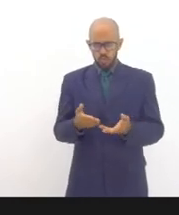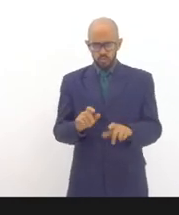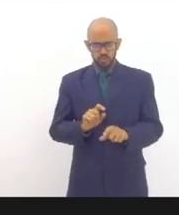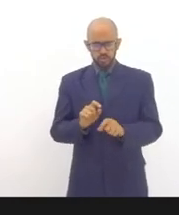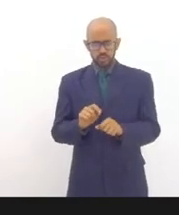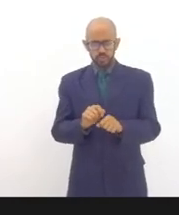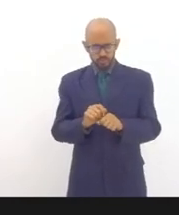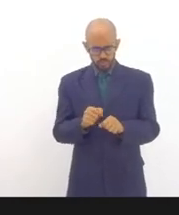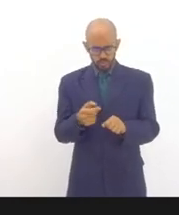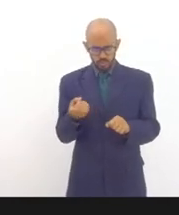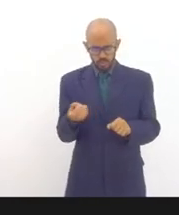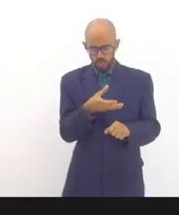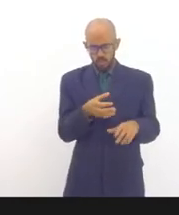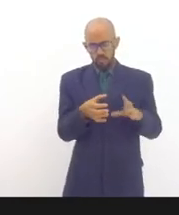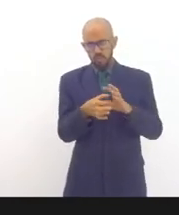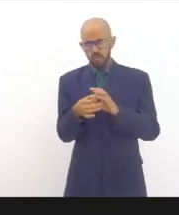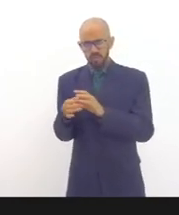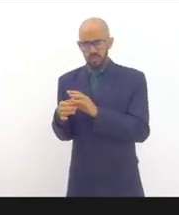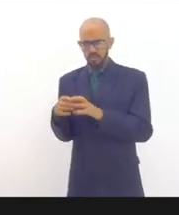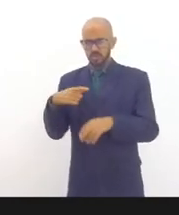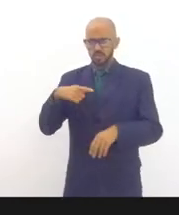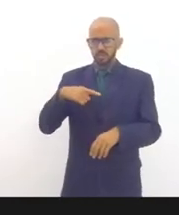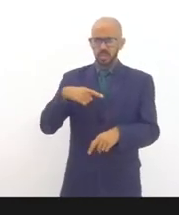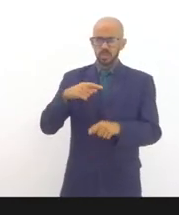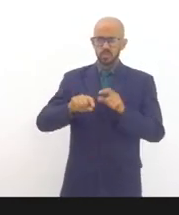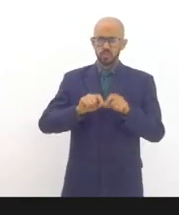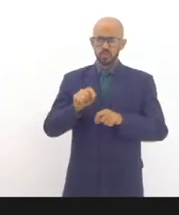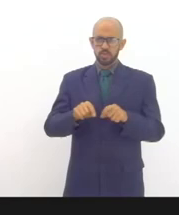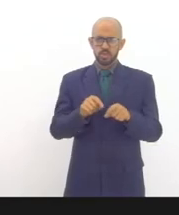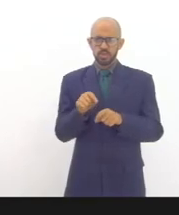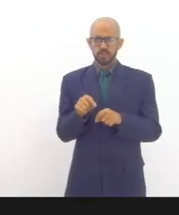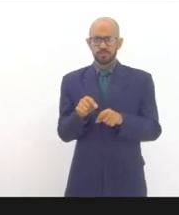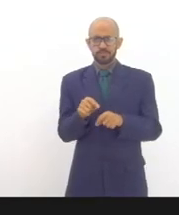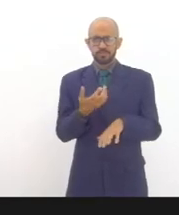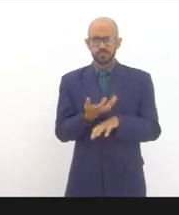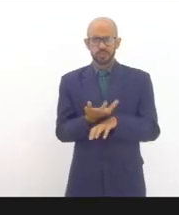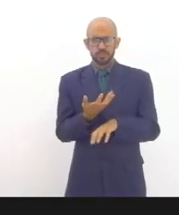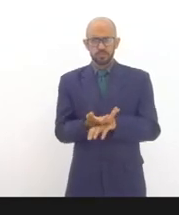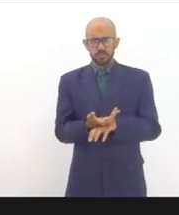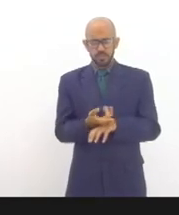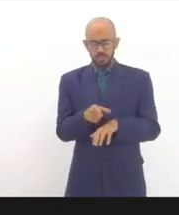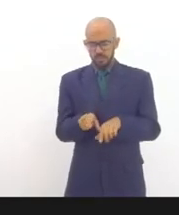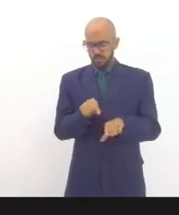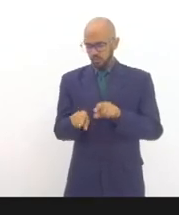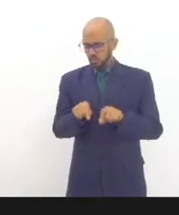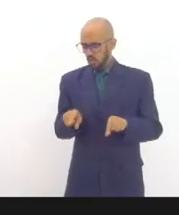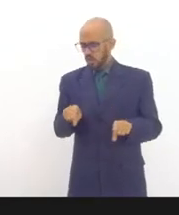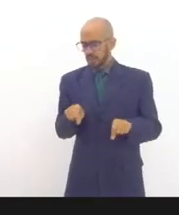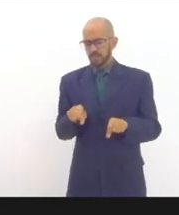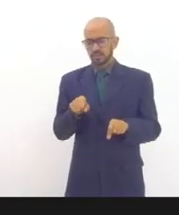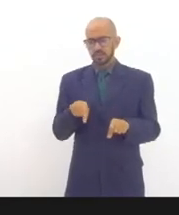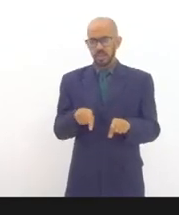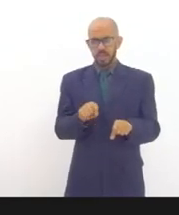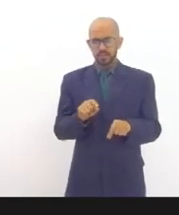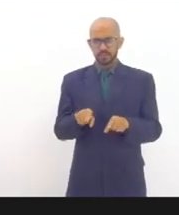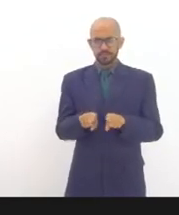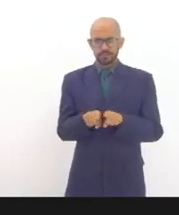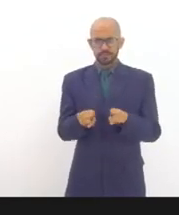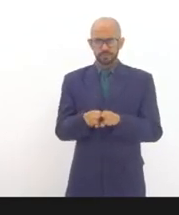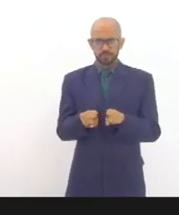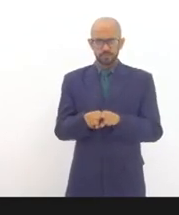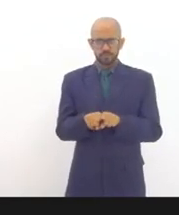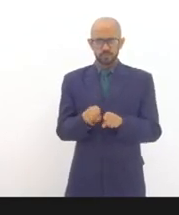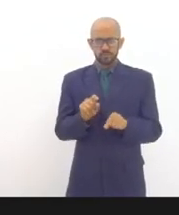nova matriz, a gente tem uma realidade de um catálogo de eletivas, né, onde as eletivas também têm viés